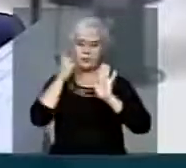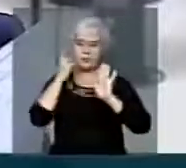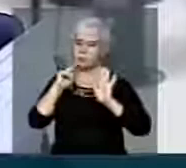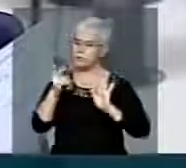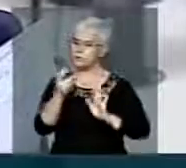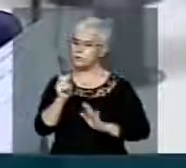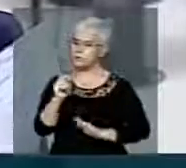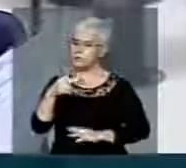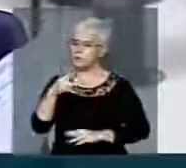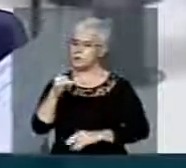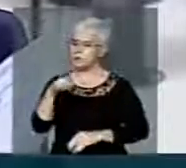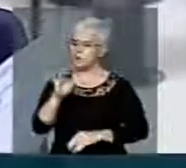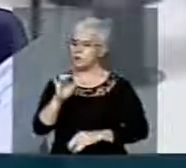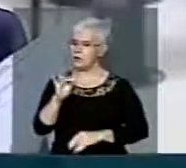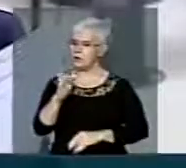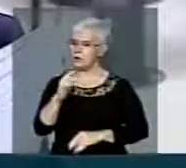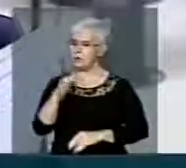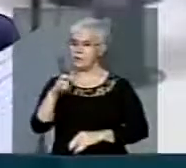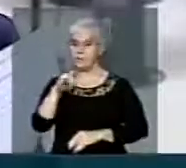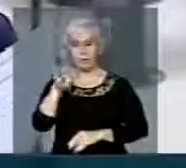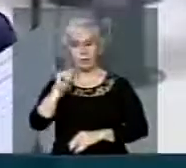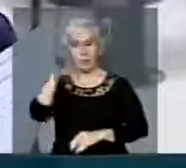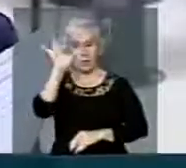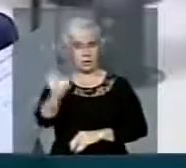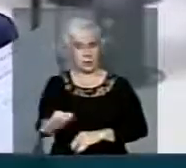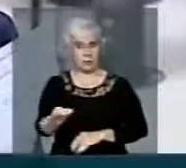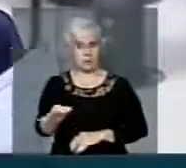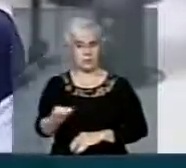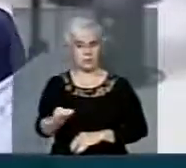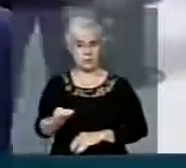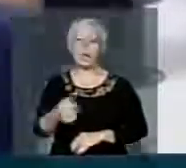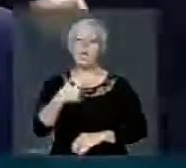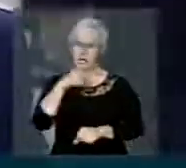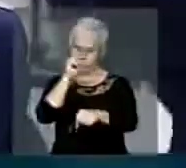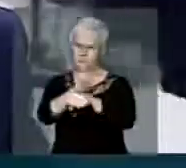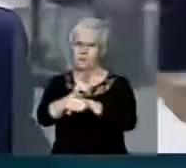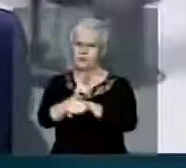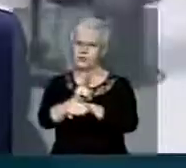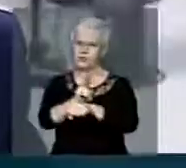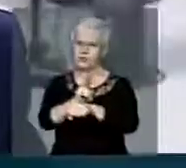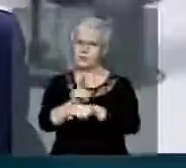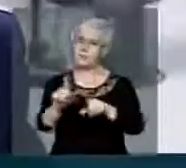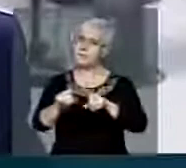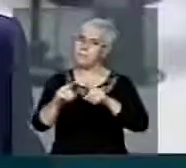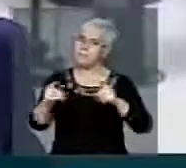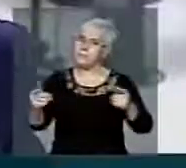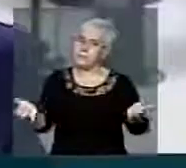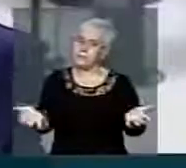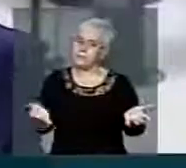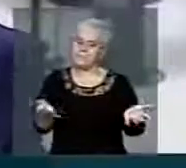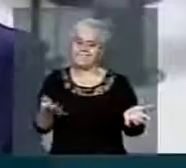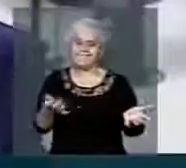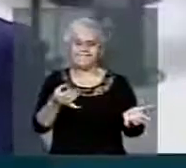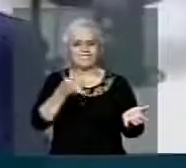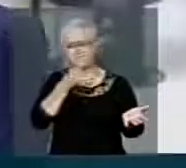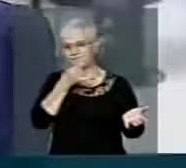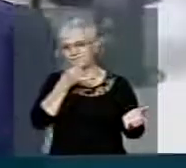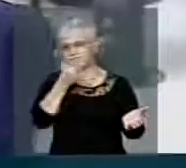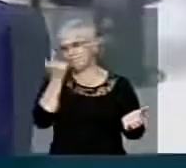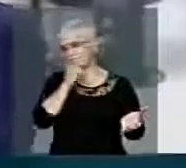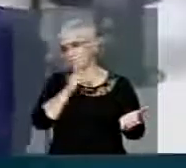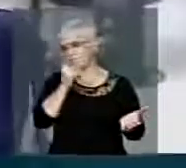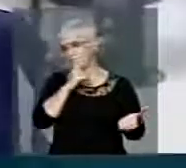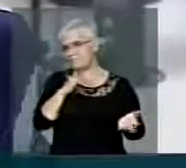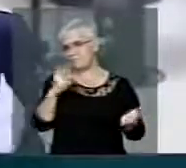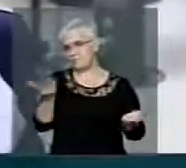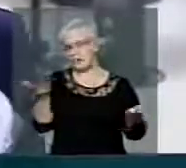Henrique Fontana era lógica, era correta, que eu defendi, mas infelizmente não teve jeito.